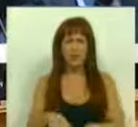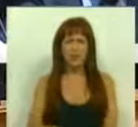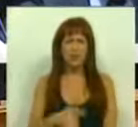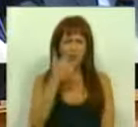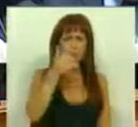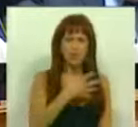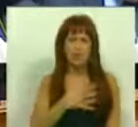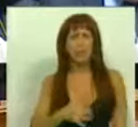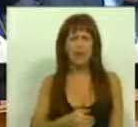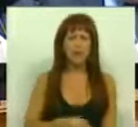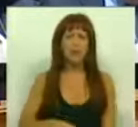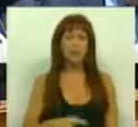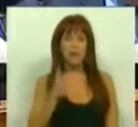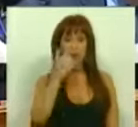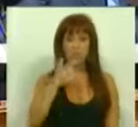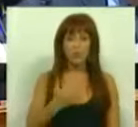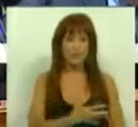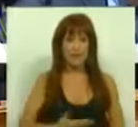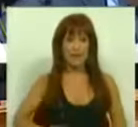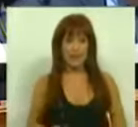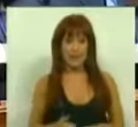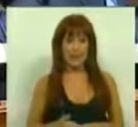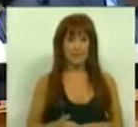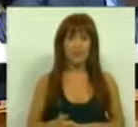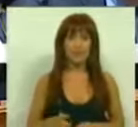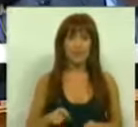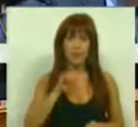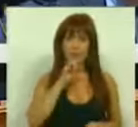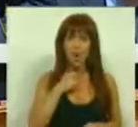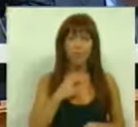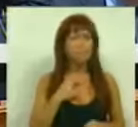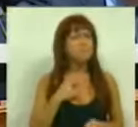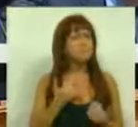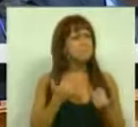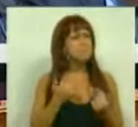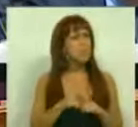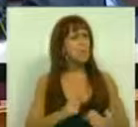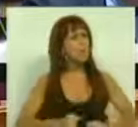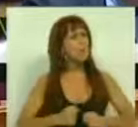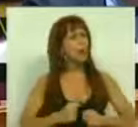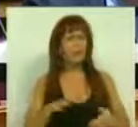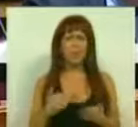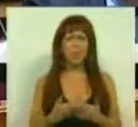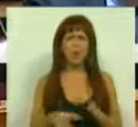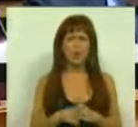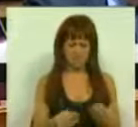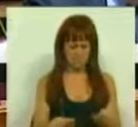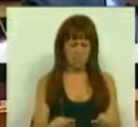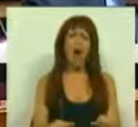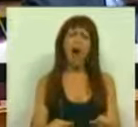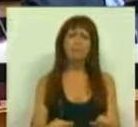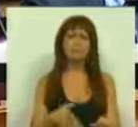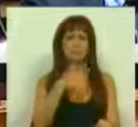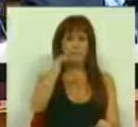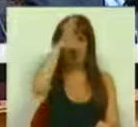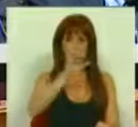os desempregados. Os desempregados também podem colher uma mensagem forte nesta proposta de lei,